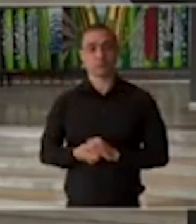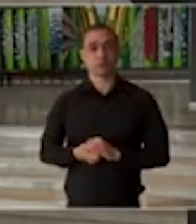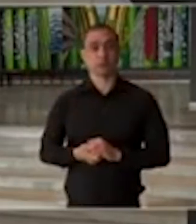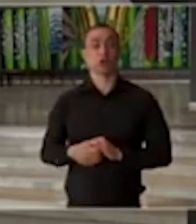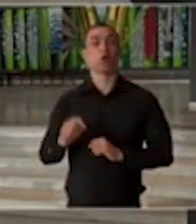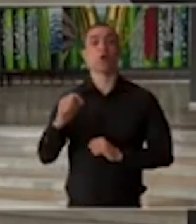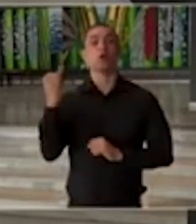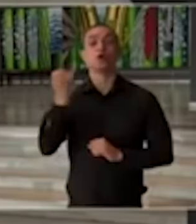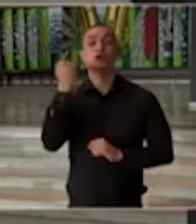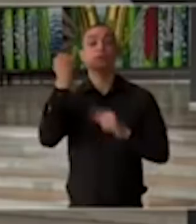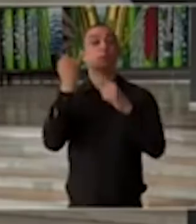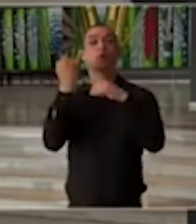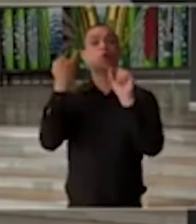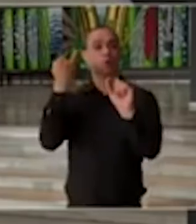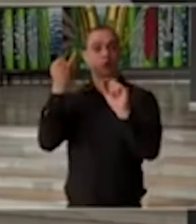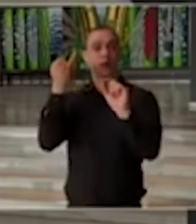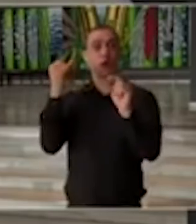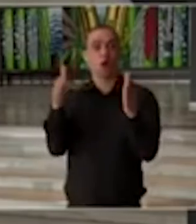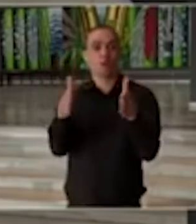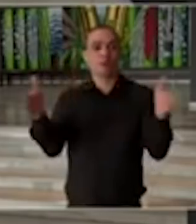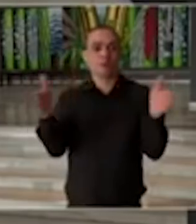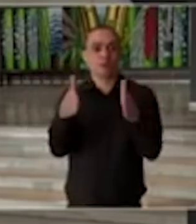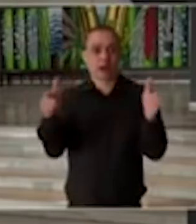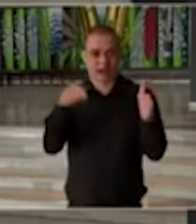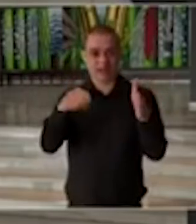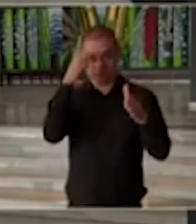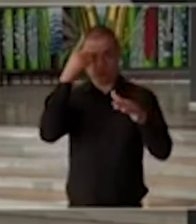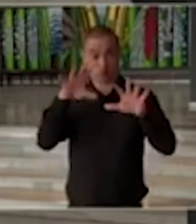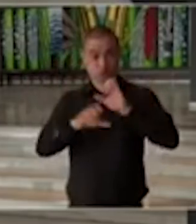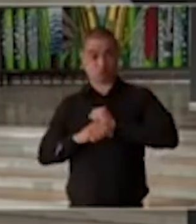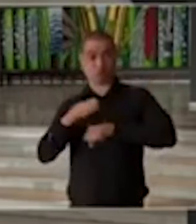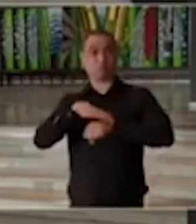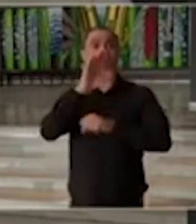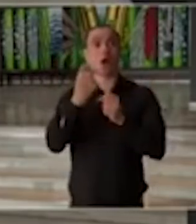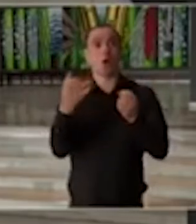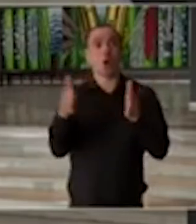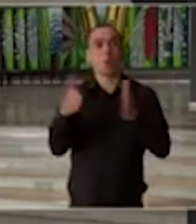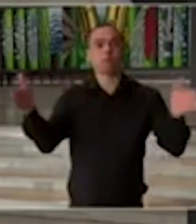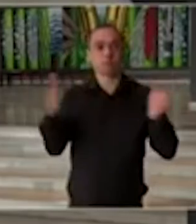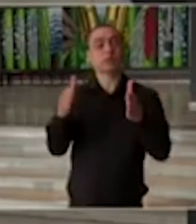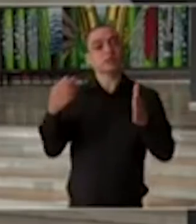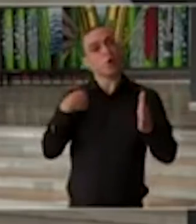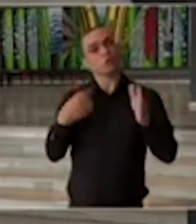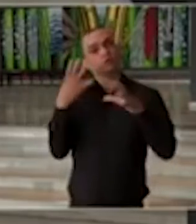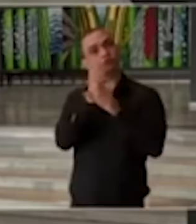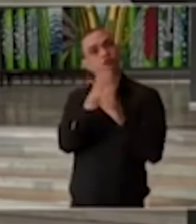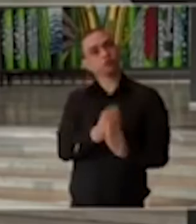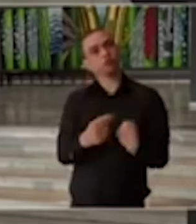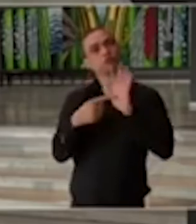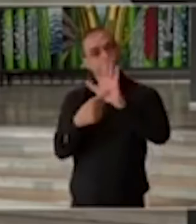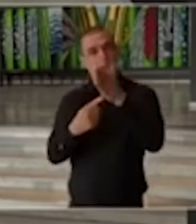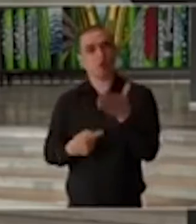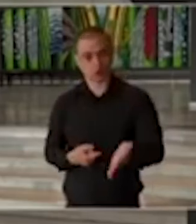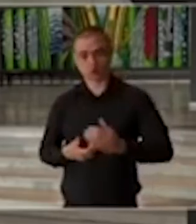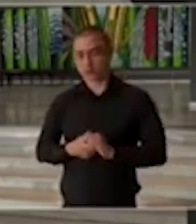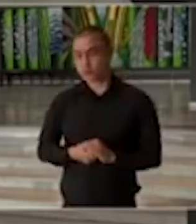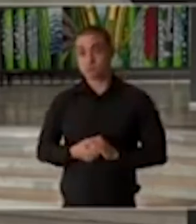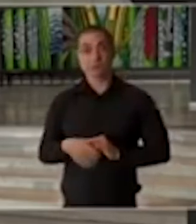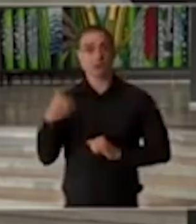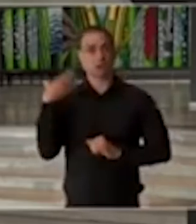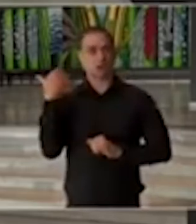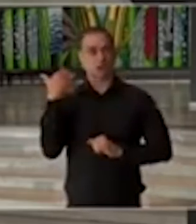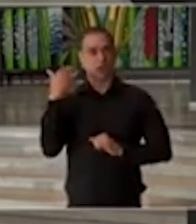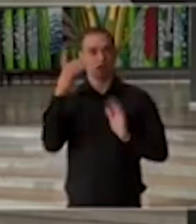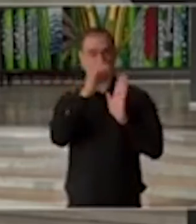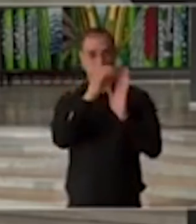O que é importante aqui é qual que é o tamanho desse crescimento. E é isso que os nossos indicadores mostram. Inclusive, nós publicamos